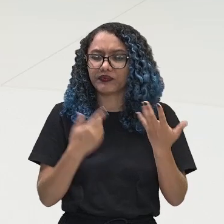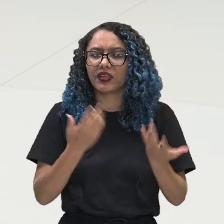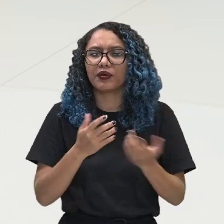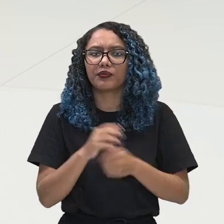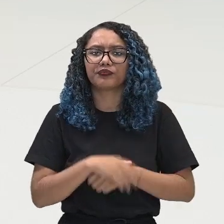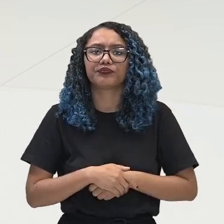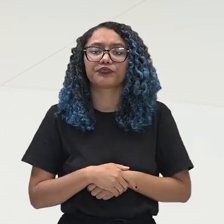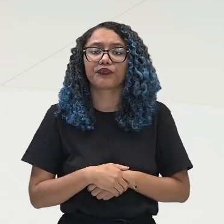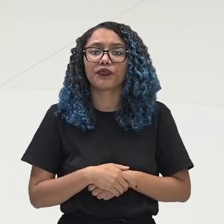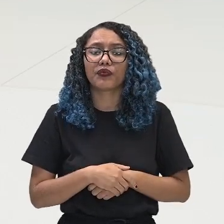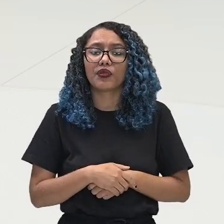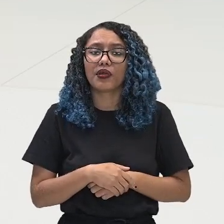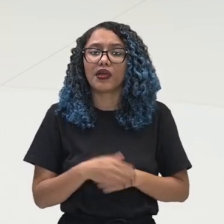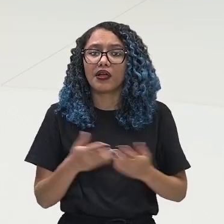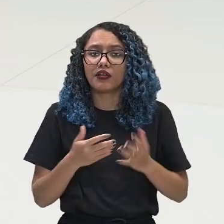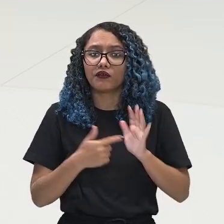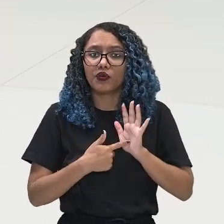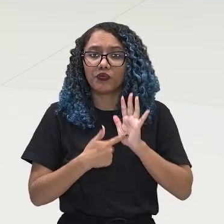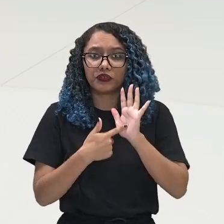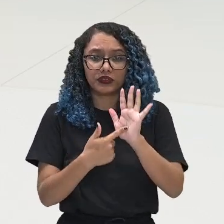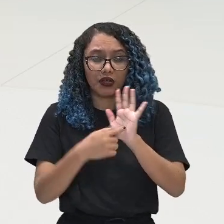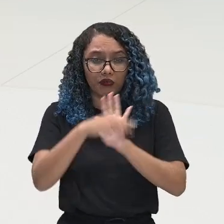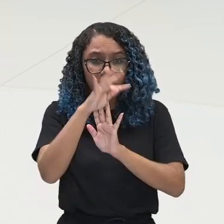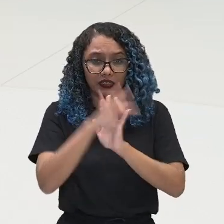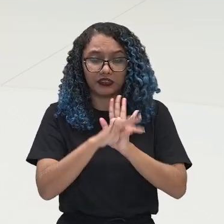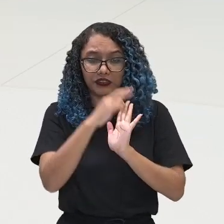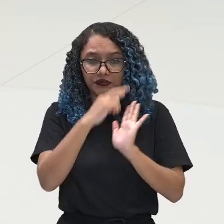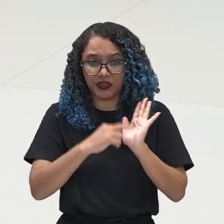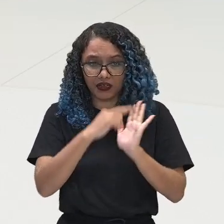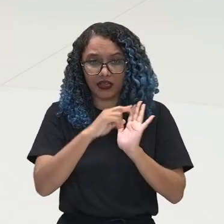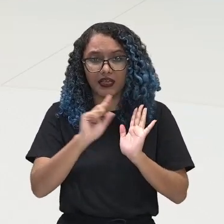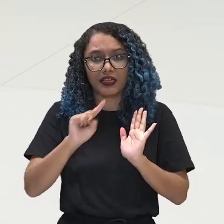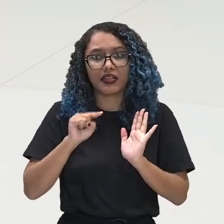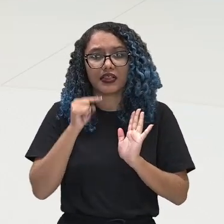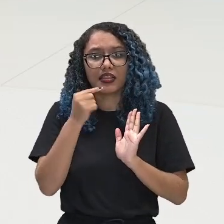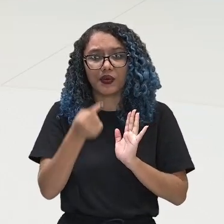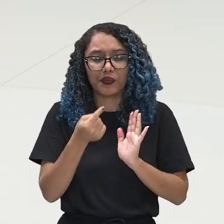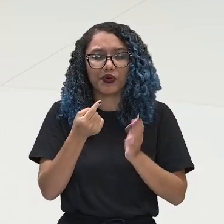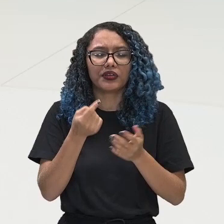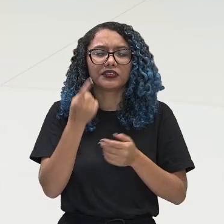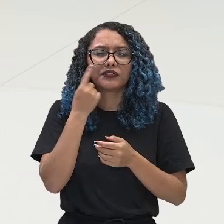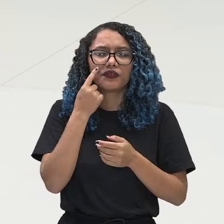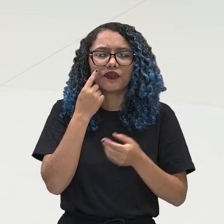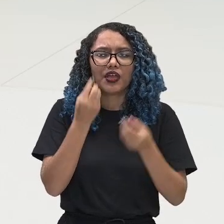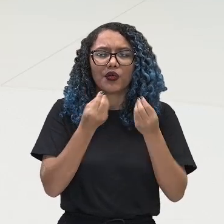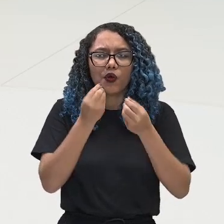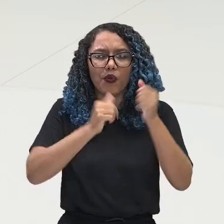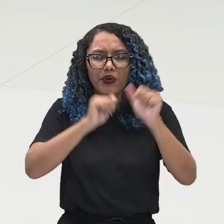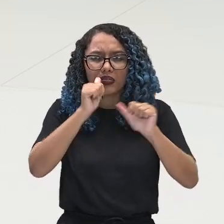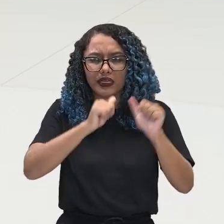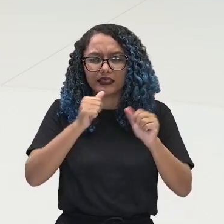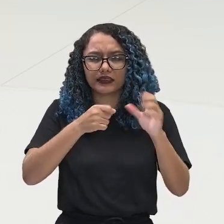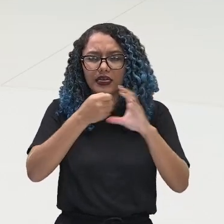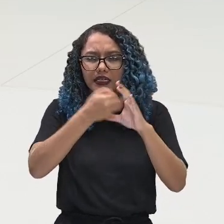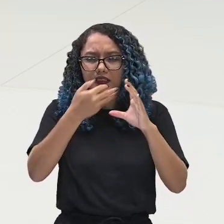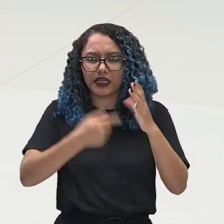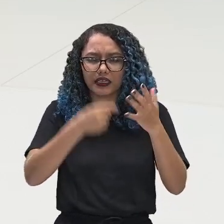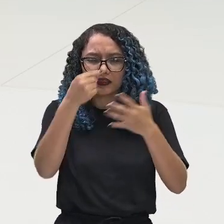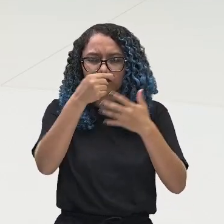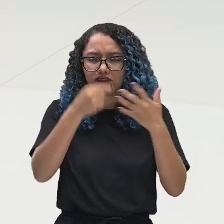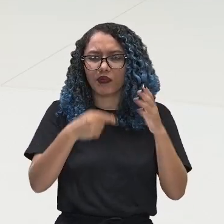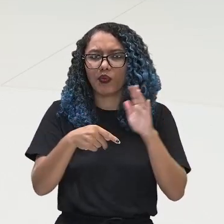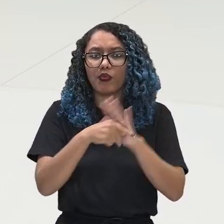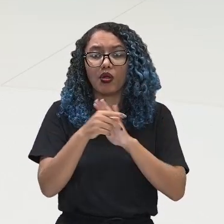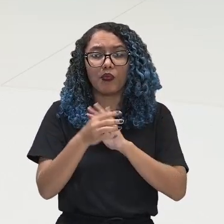eu trouxe um texto aqui, nós vamos fazer a leitura do texto, depois nós vamos identificar que elementos de fato constituem